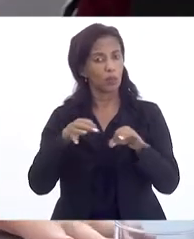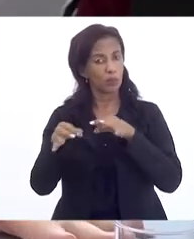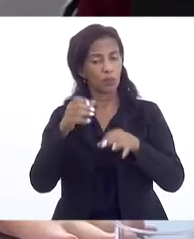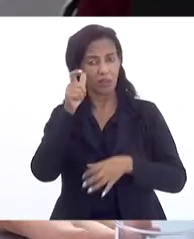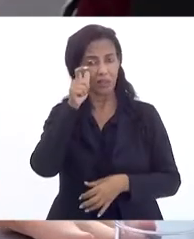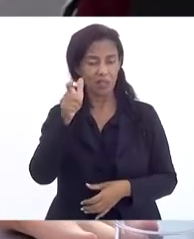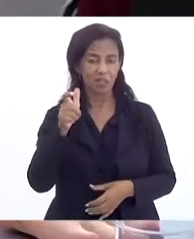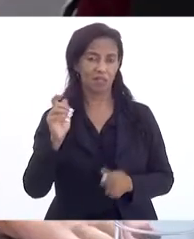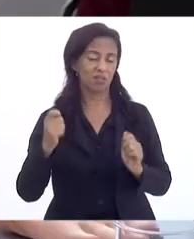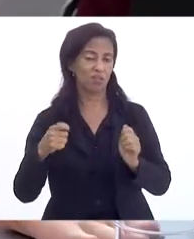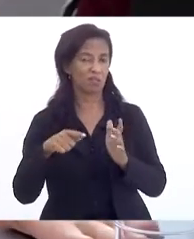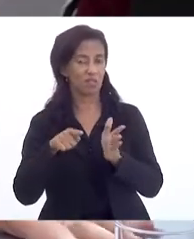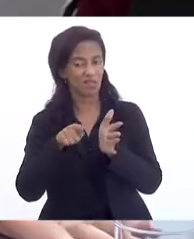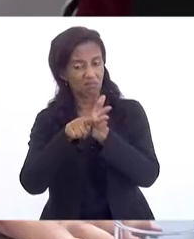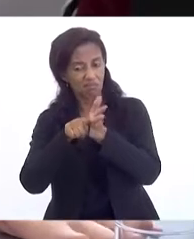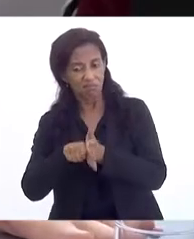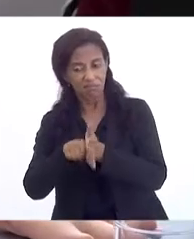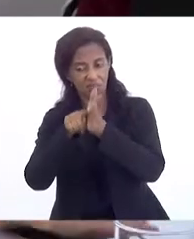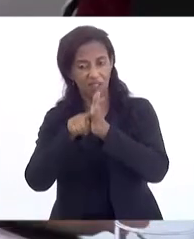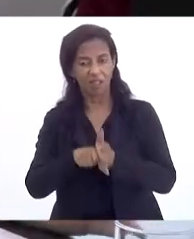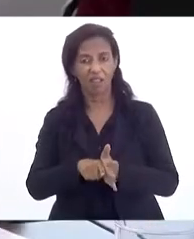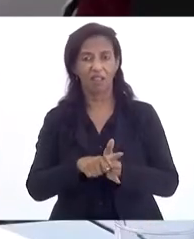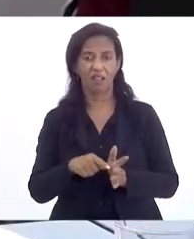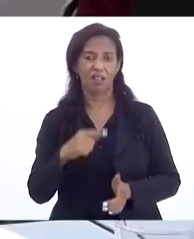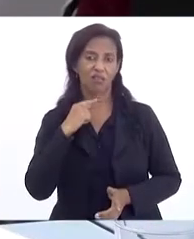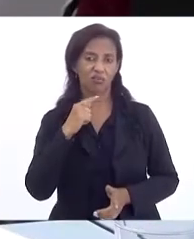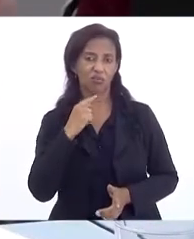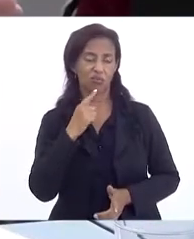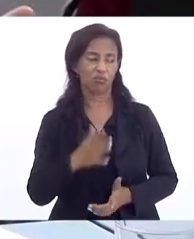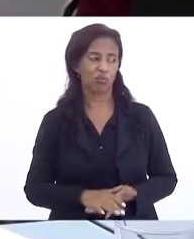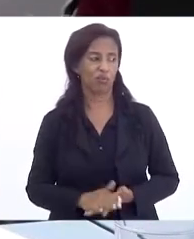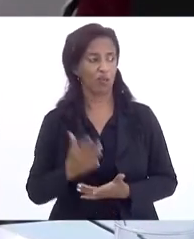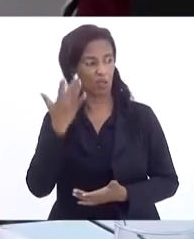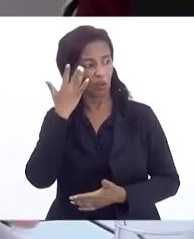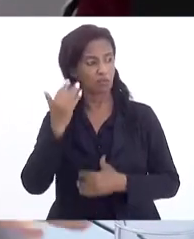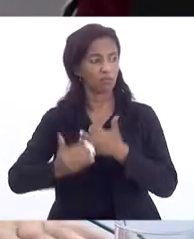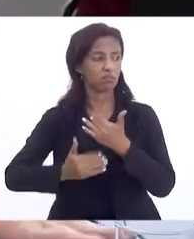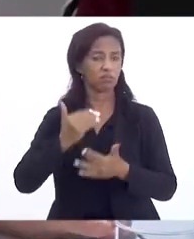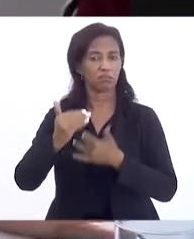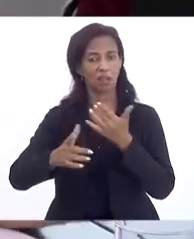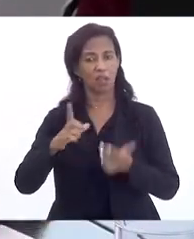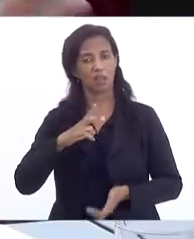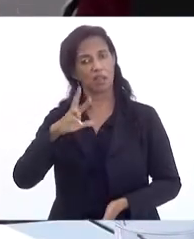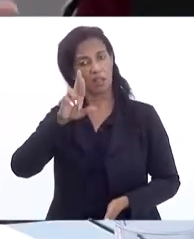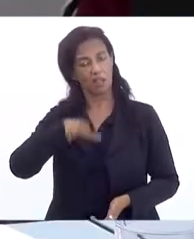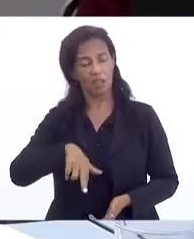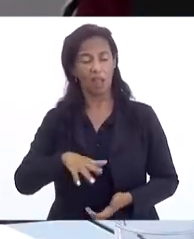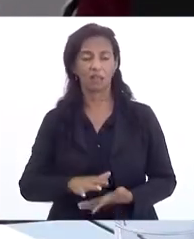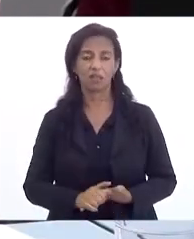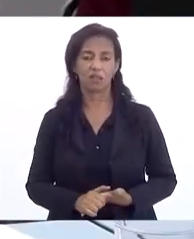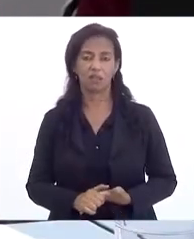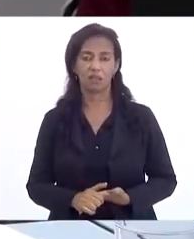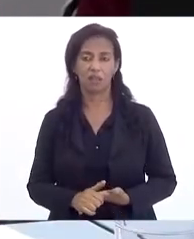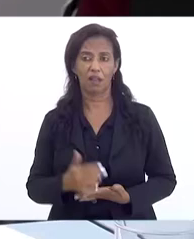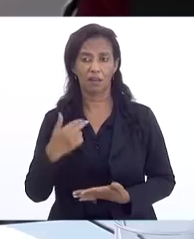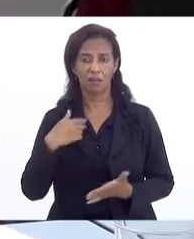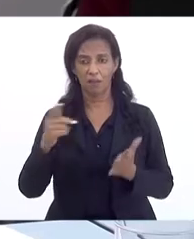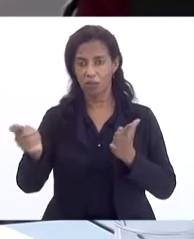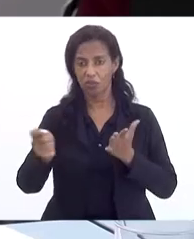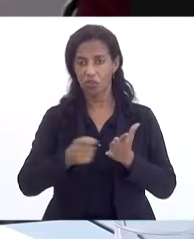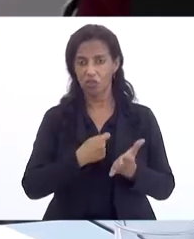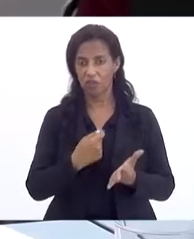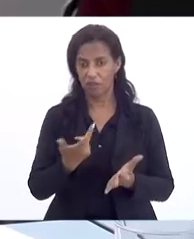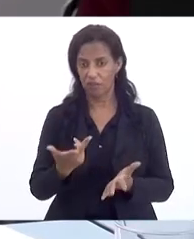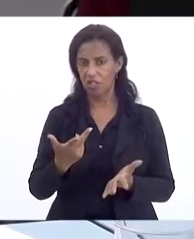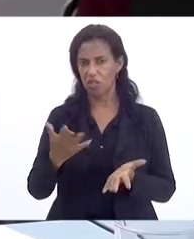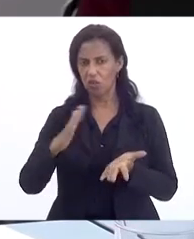interessante. A gente só precisa examinar para não ter mais essa dúvida. Eu acho que ele devia prosseguir. Eu acho que ela tem razão. A minha pedido de vista não é no sentido